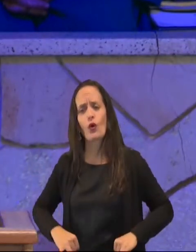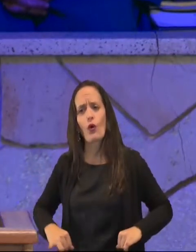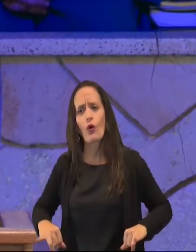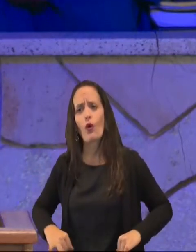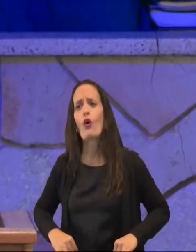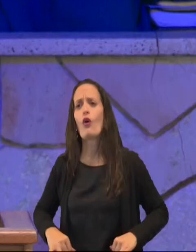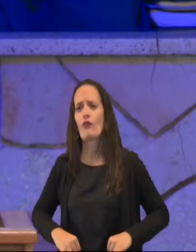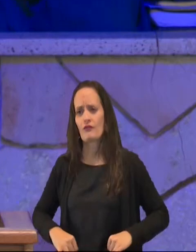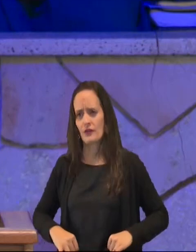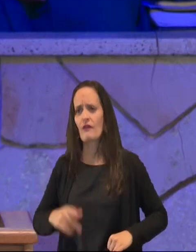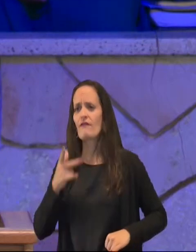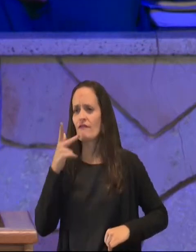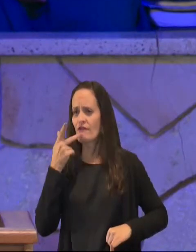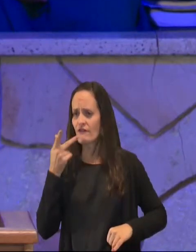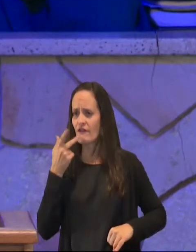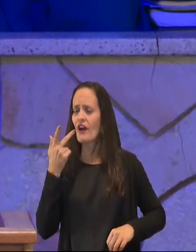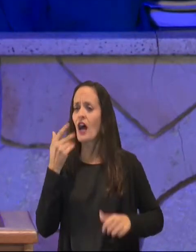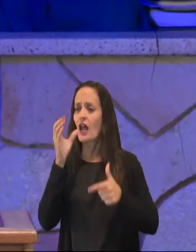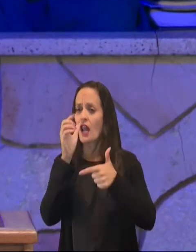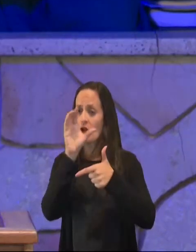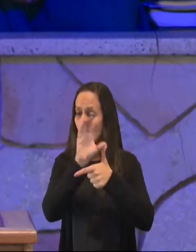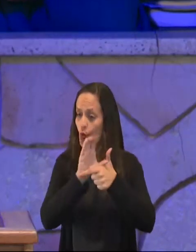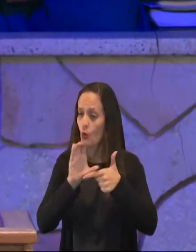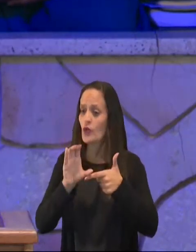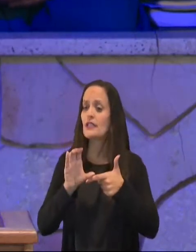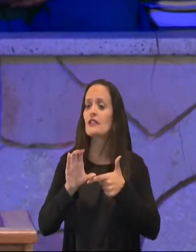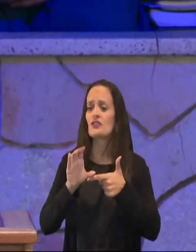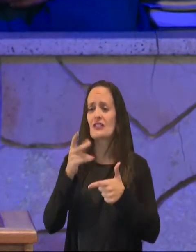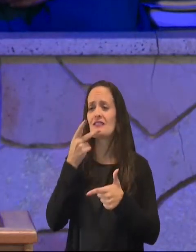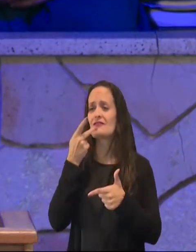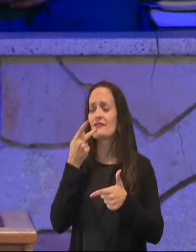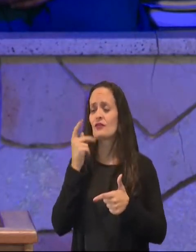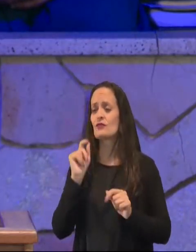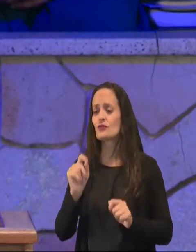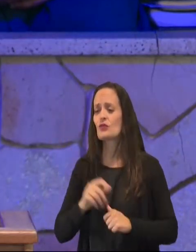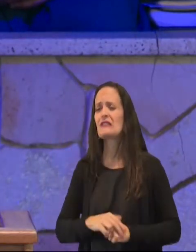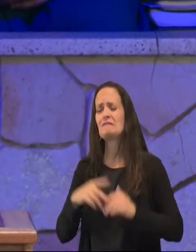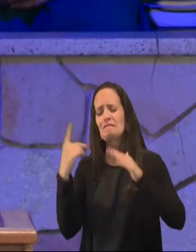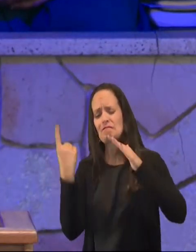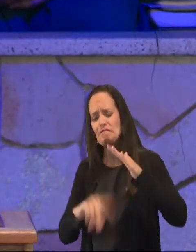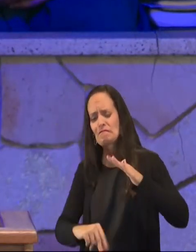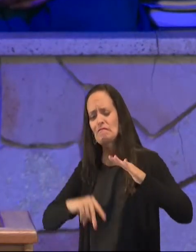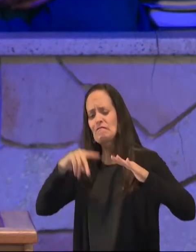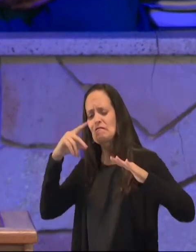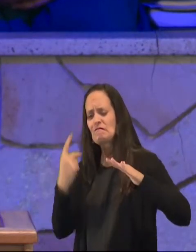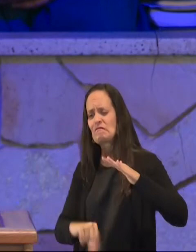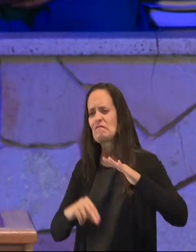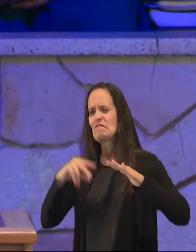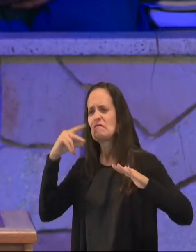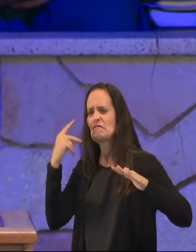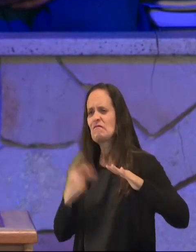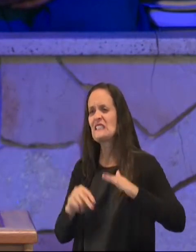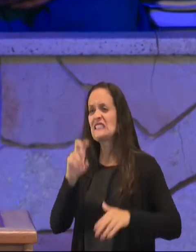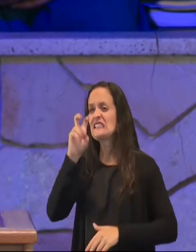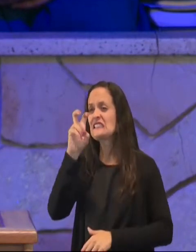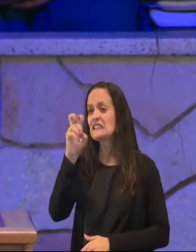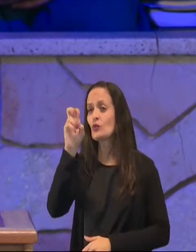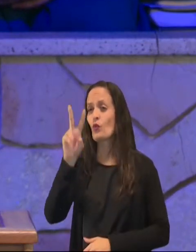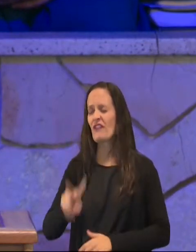Coríntios, capítulo 11, versículos 23 a 25. Ele diz que foi açoitado 5